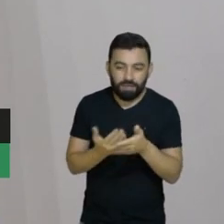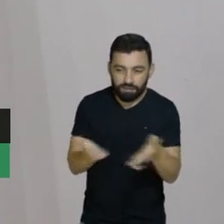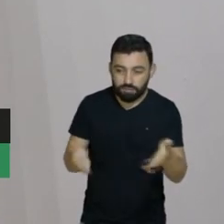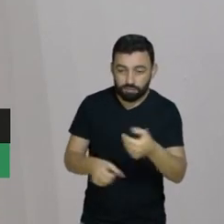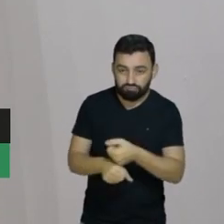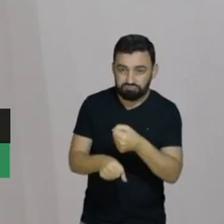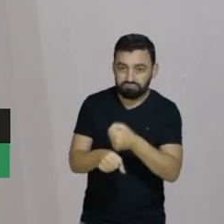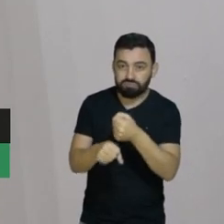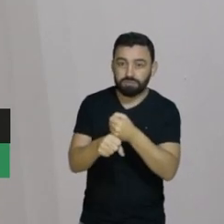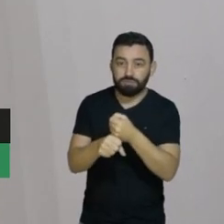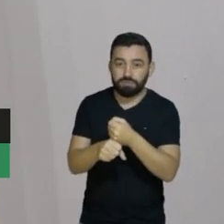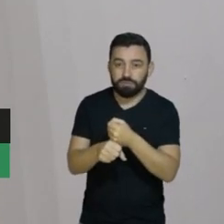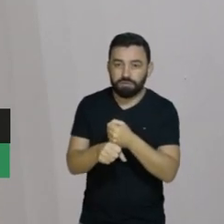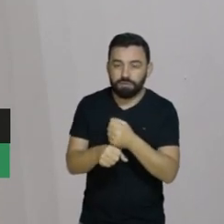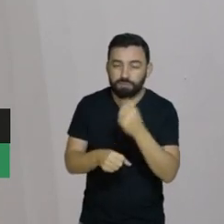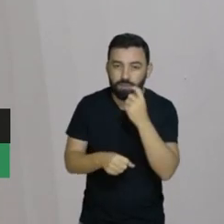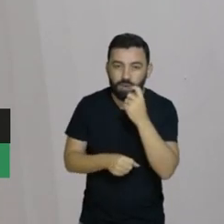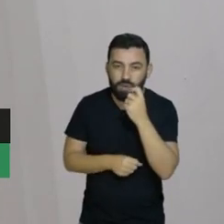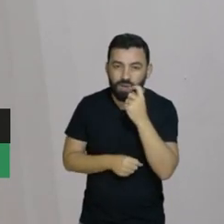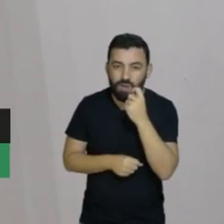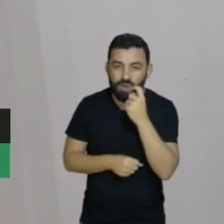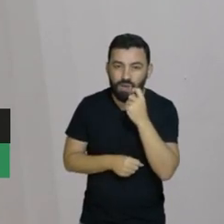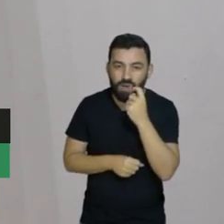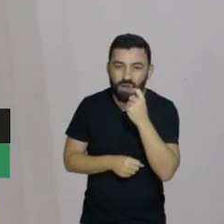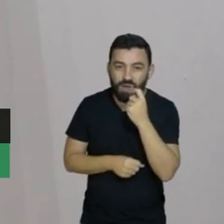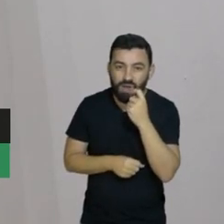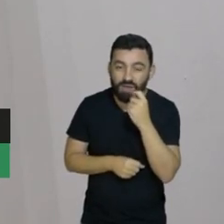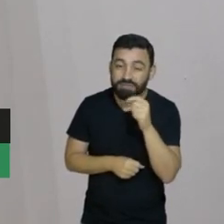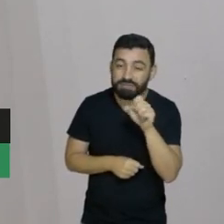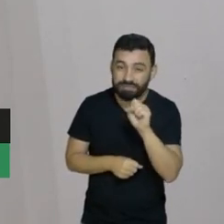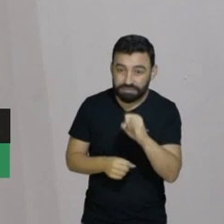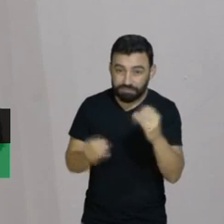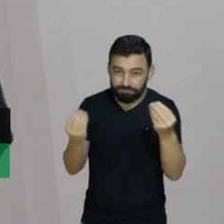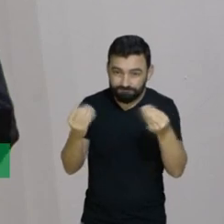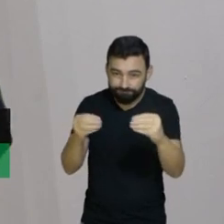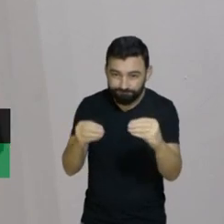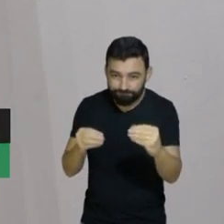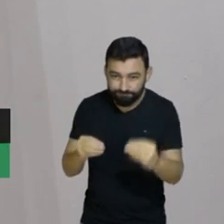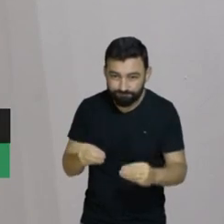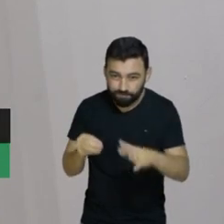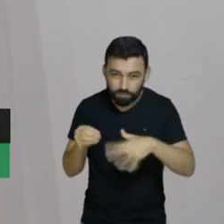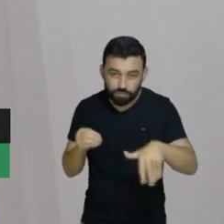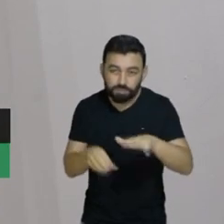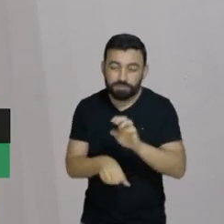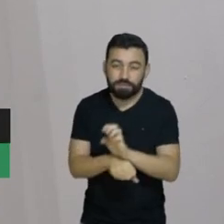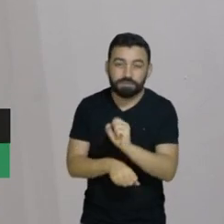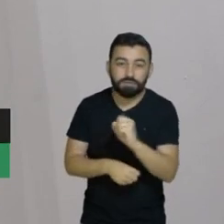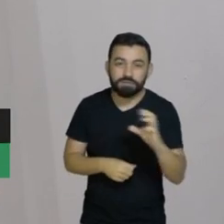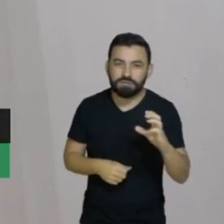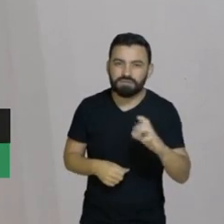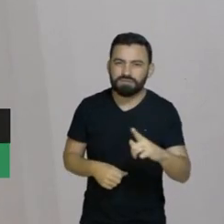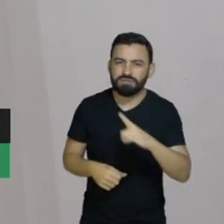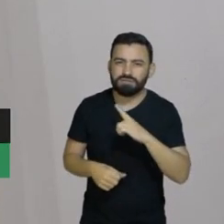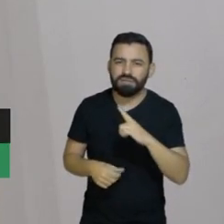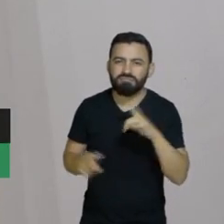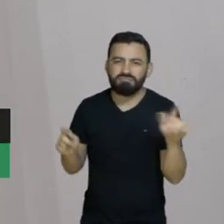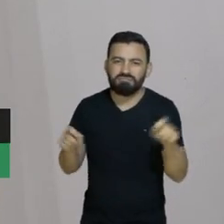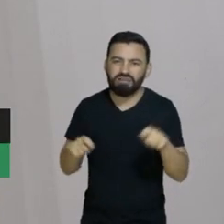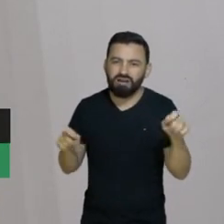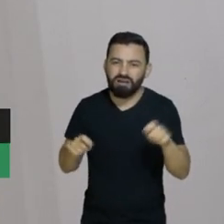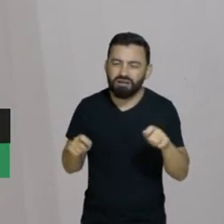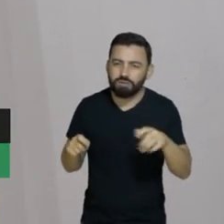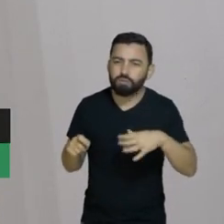conhece, lá no Vale do Itajaí, fossem implementadas, nós teríamos grande parte dos